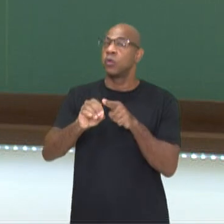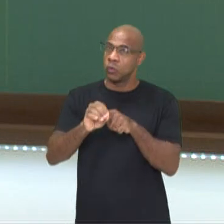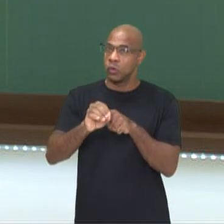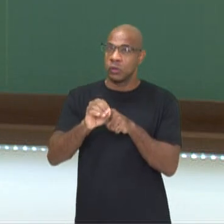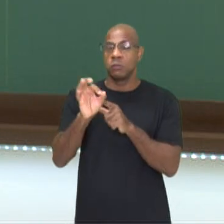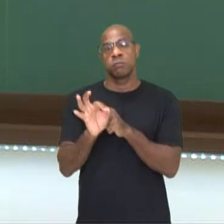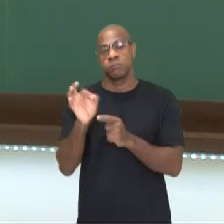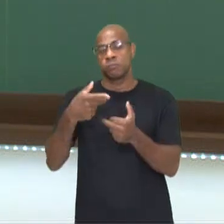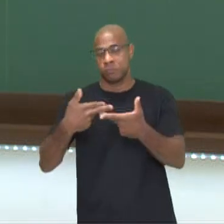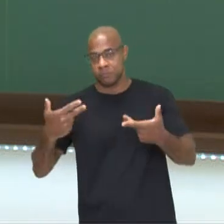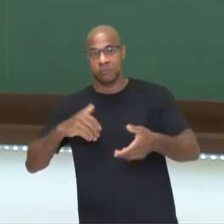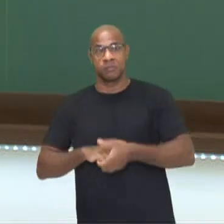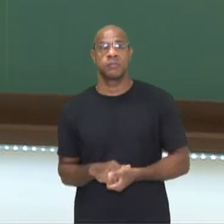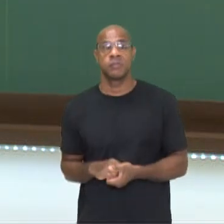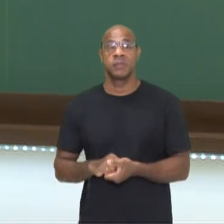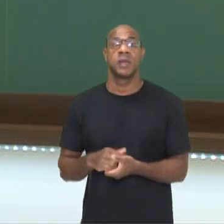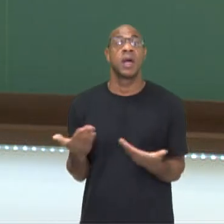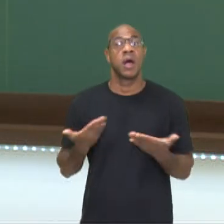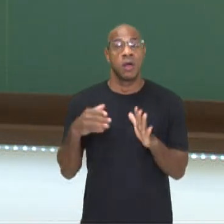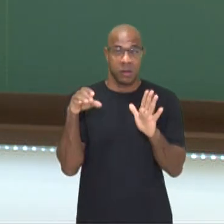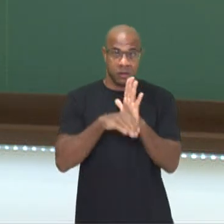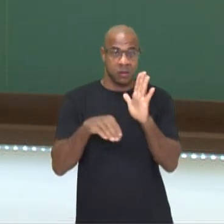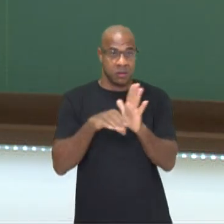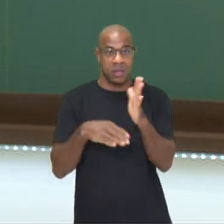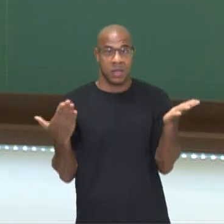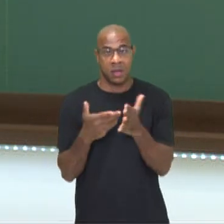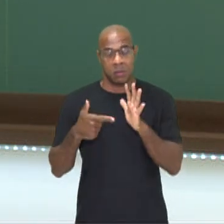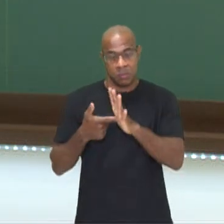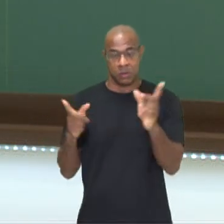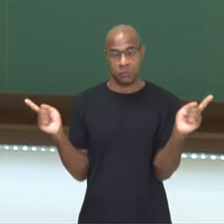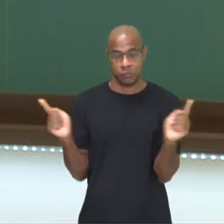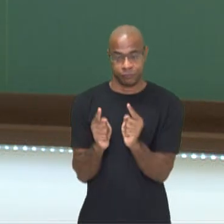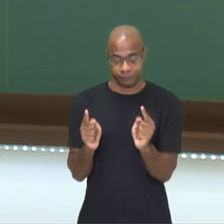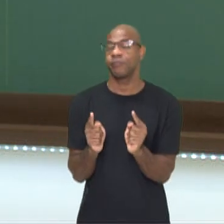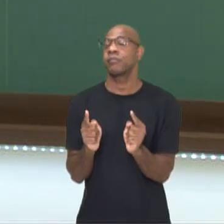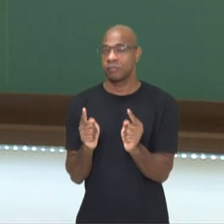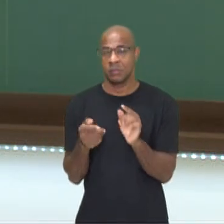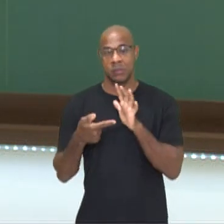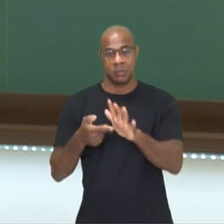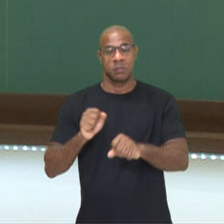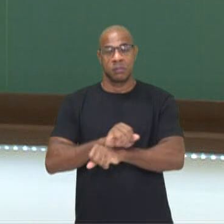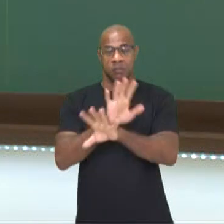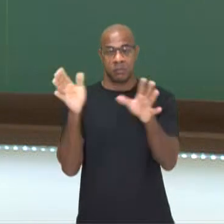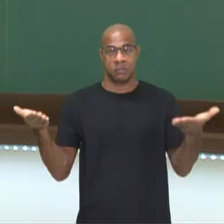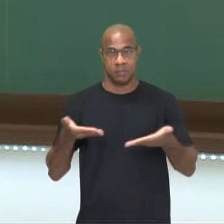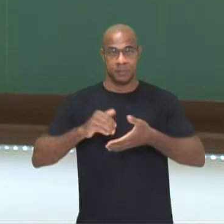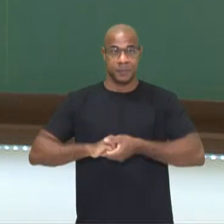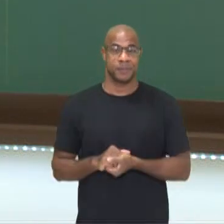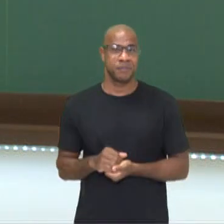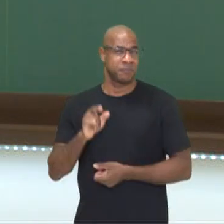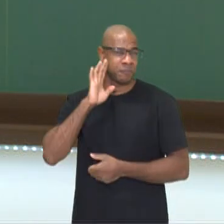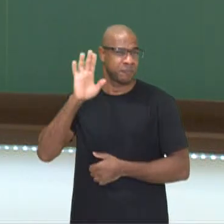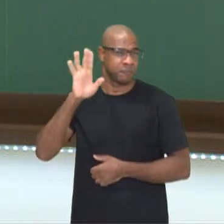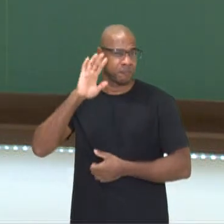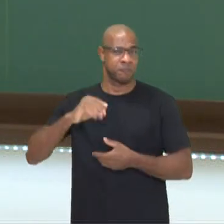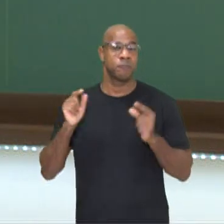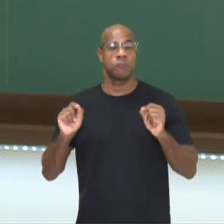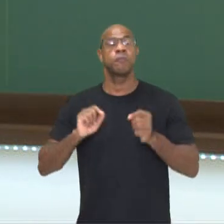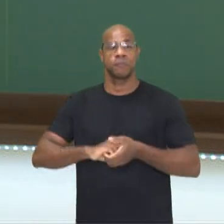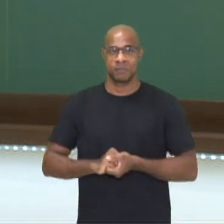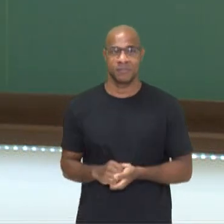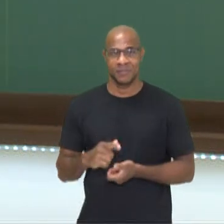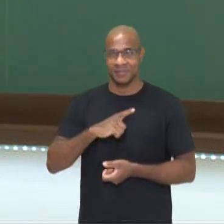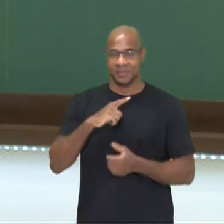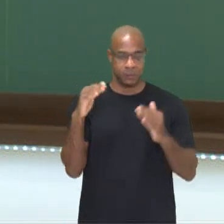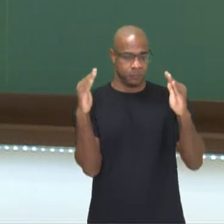estudante sobre juros. Mas vamos conceituar aqui de uma forma diferente para ficar bem claro para você. Imagine que você tem